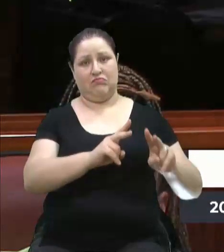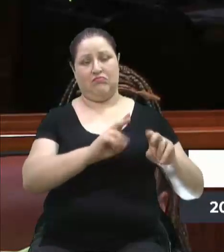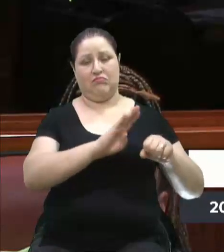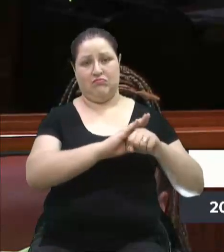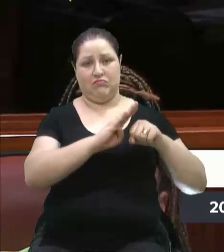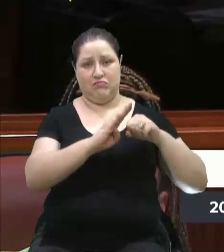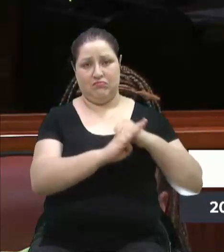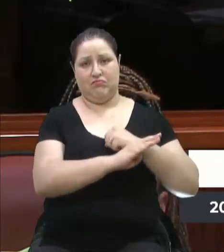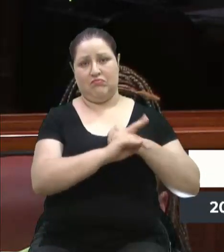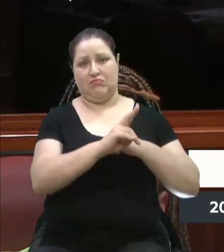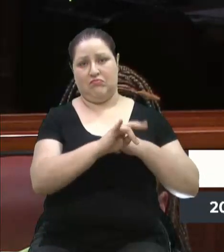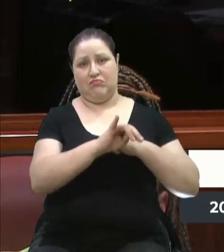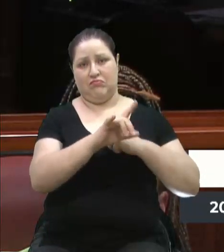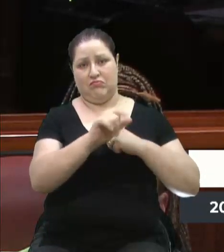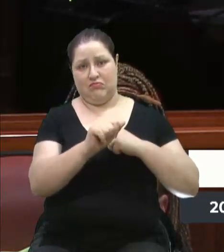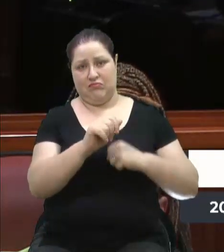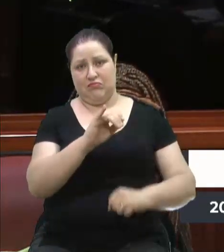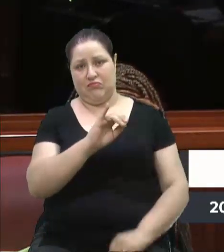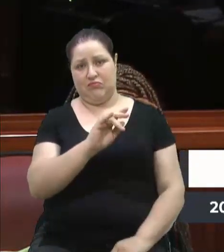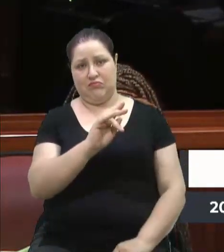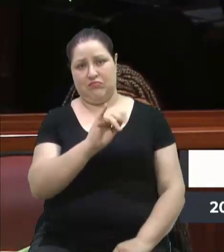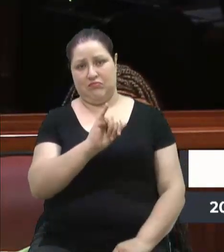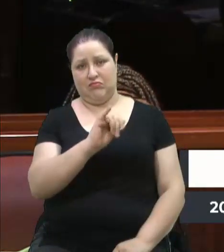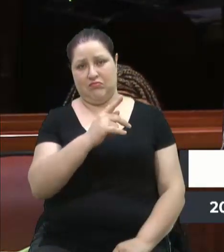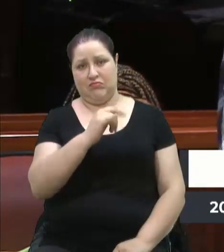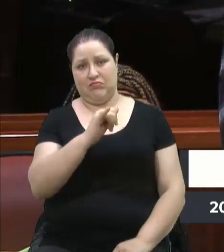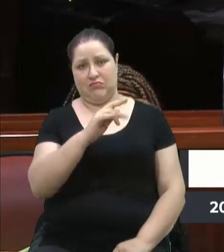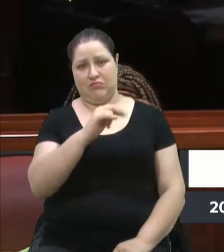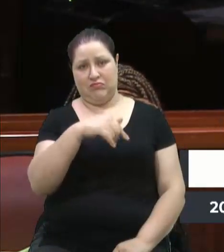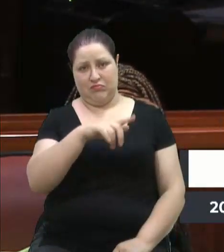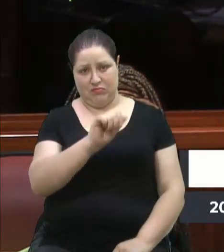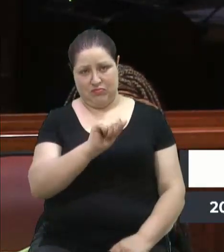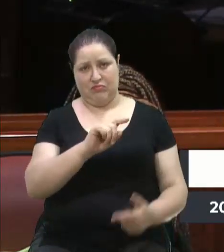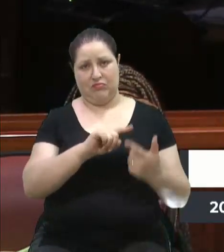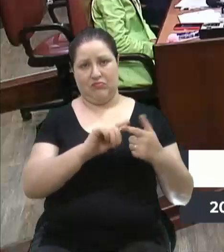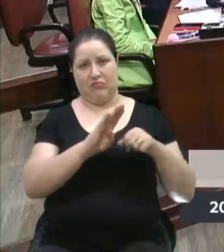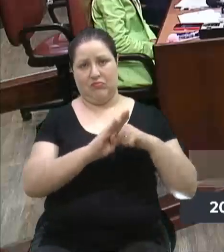e em tantos lugares com problemas que precisam de respostas. Obrigado.